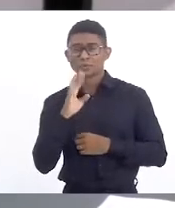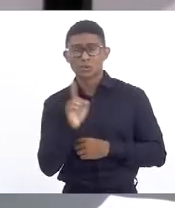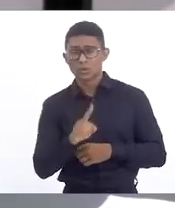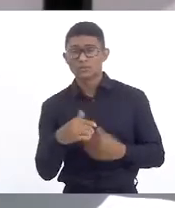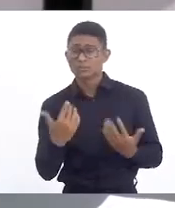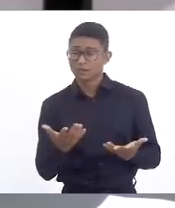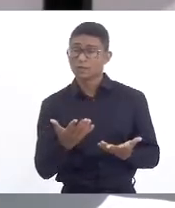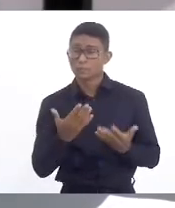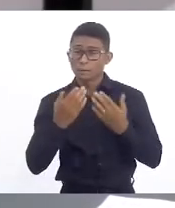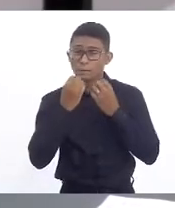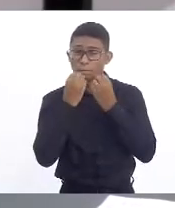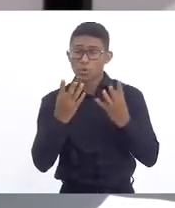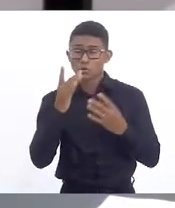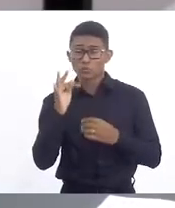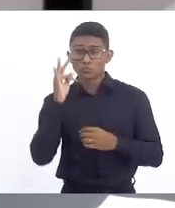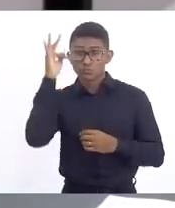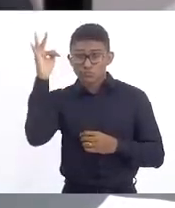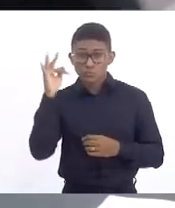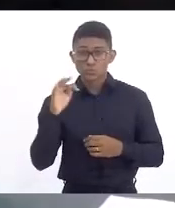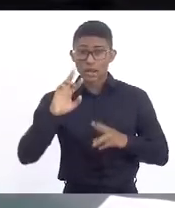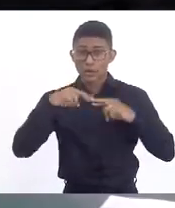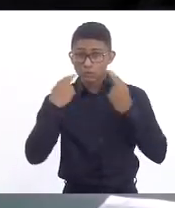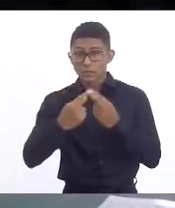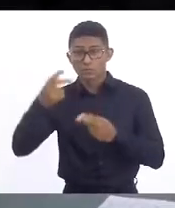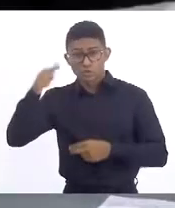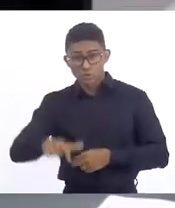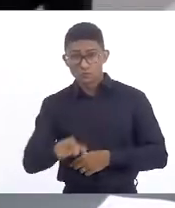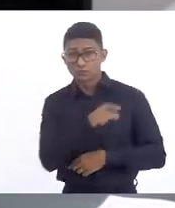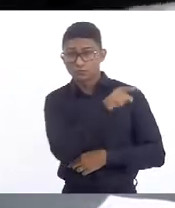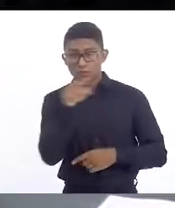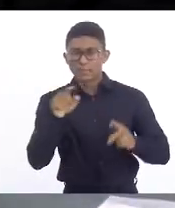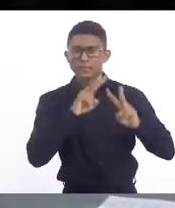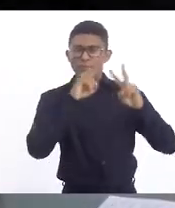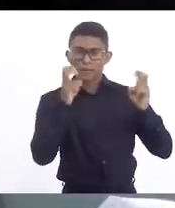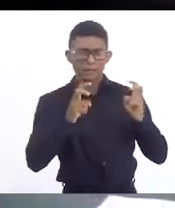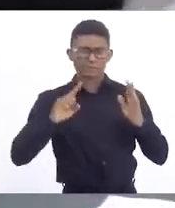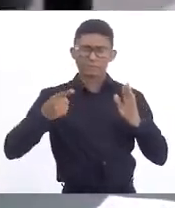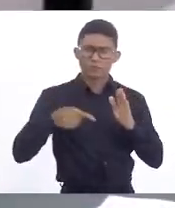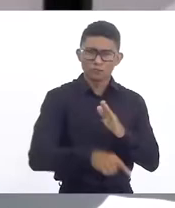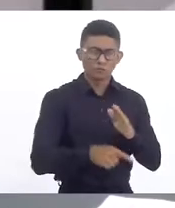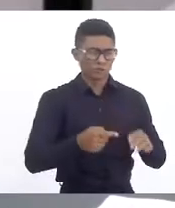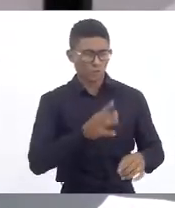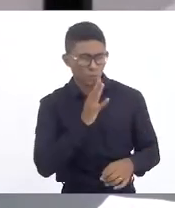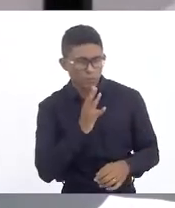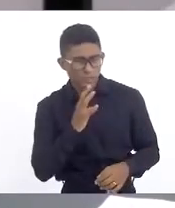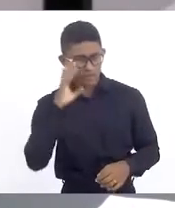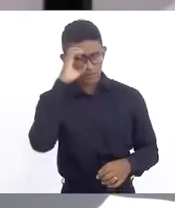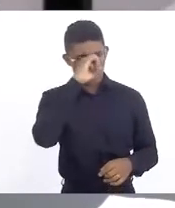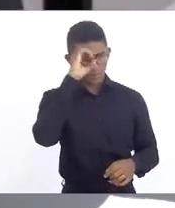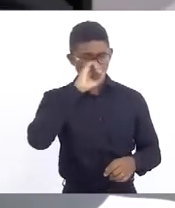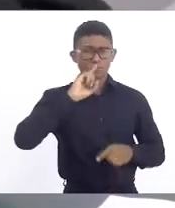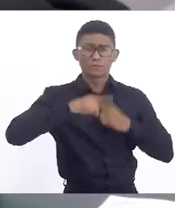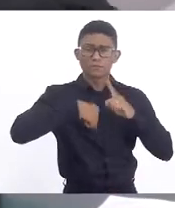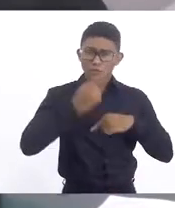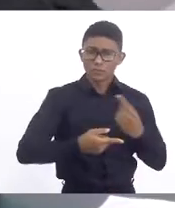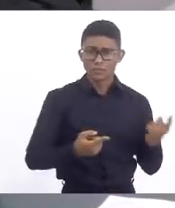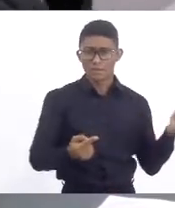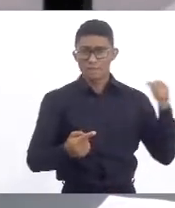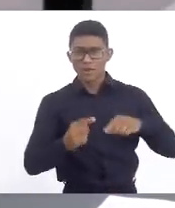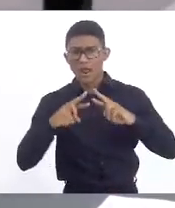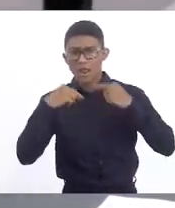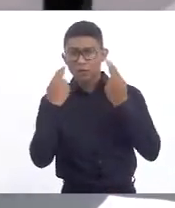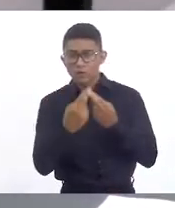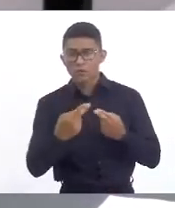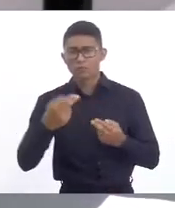que os senhores se preparem, etc., etc., conheçam, levem todas essas transparências, conheçam a estrutura, para a gente olhar